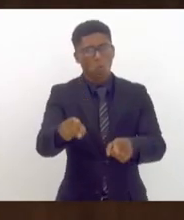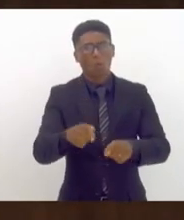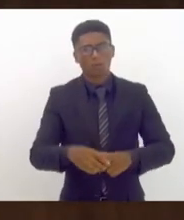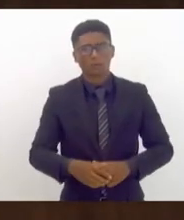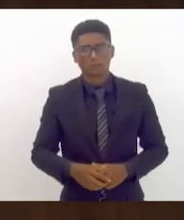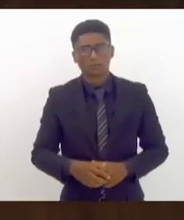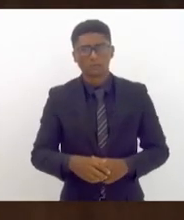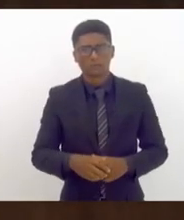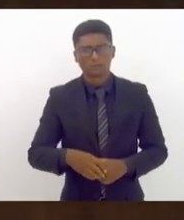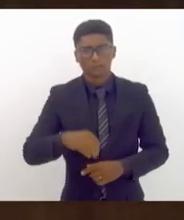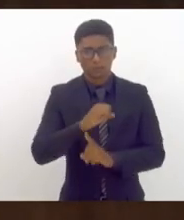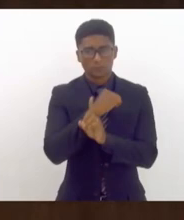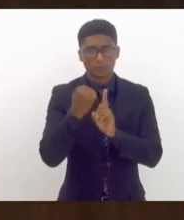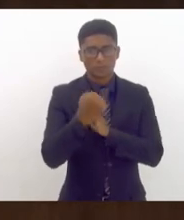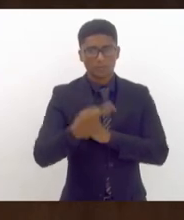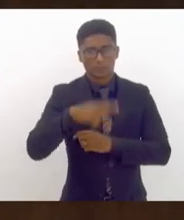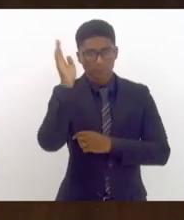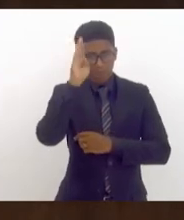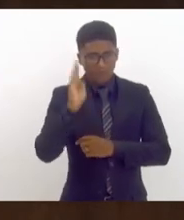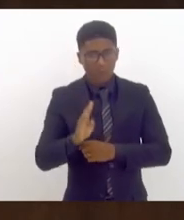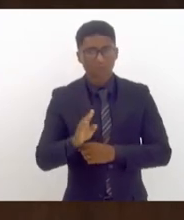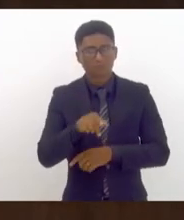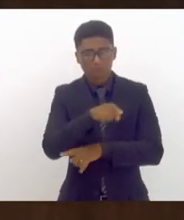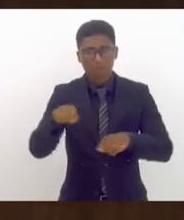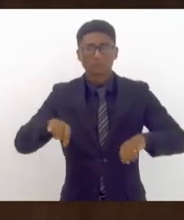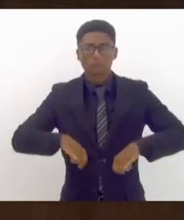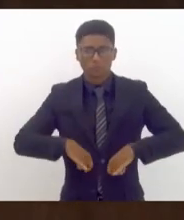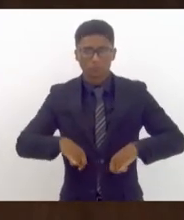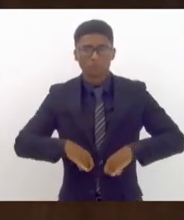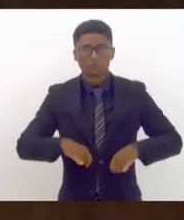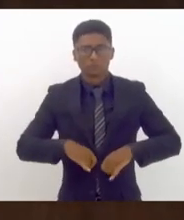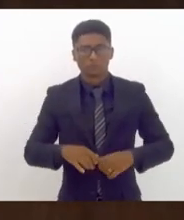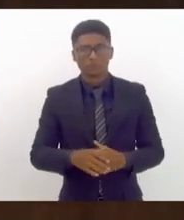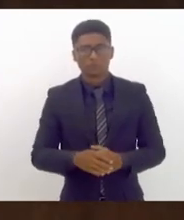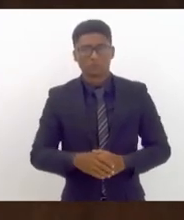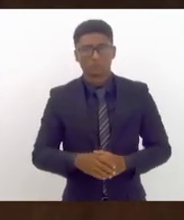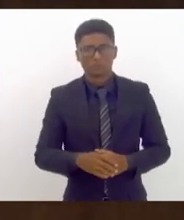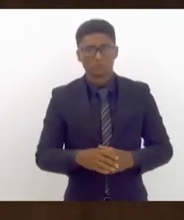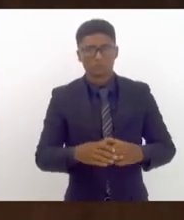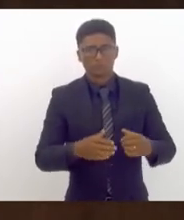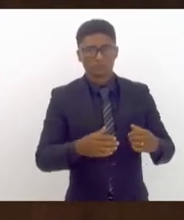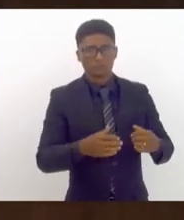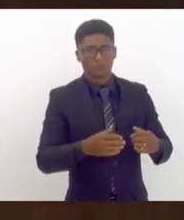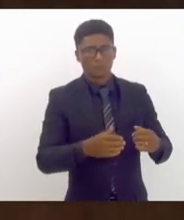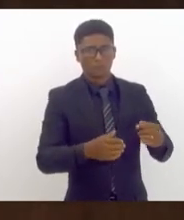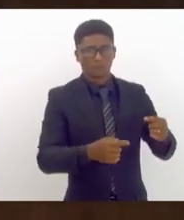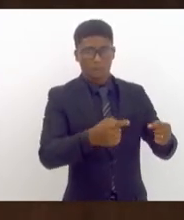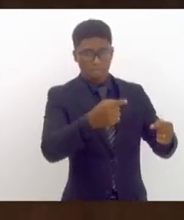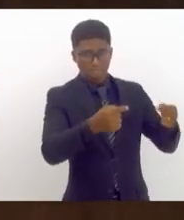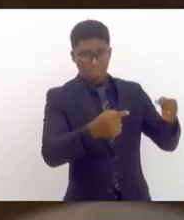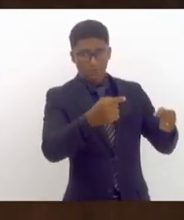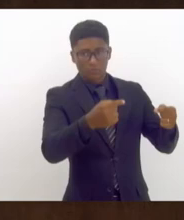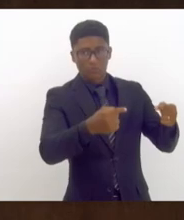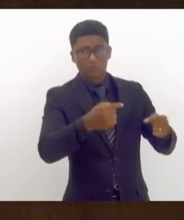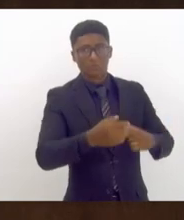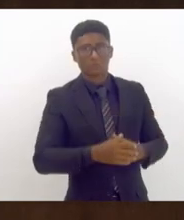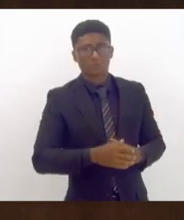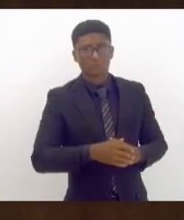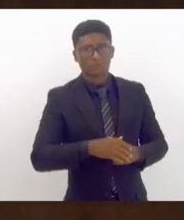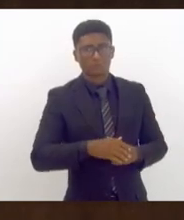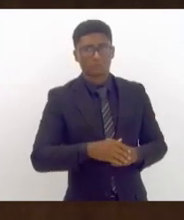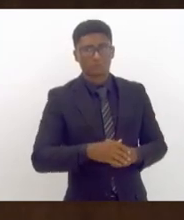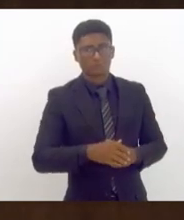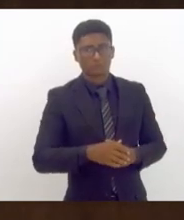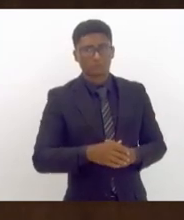que a sociedade brasileira hoje enfrenta. E é combinado, claro, não apenas com políticas relacionadas à